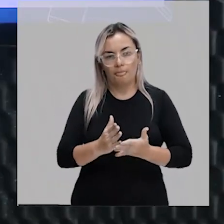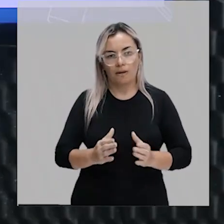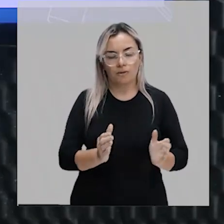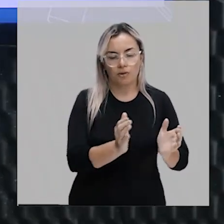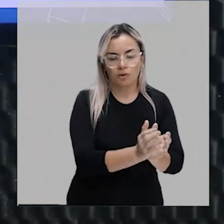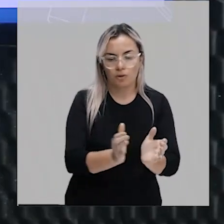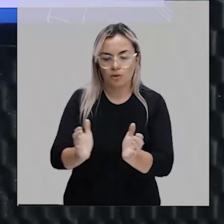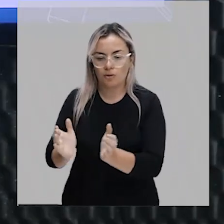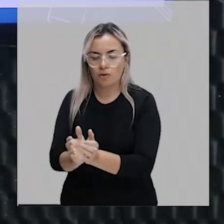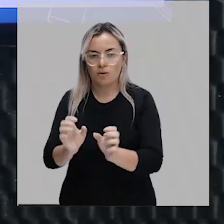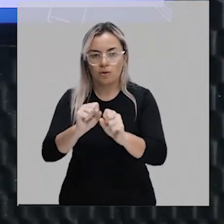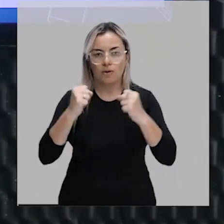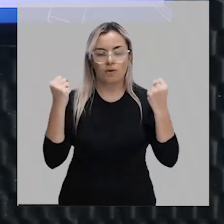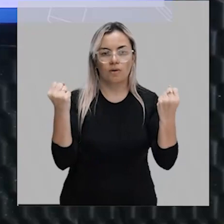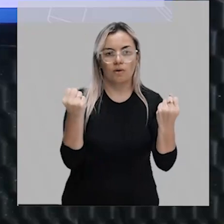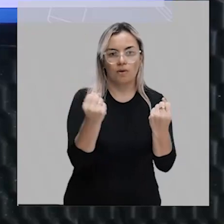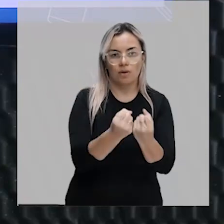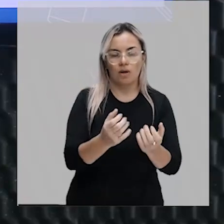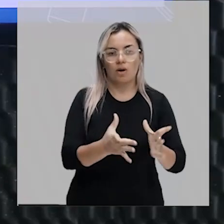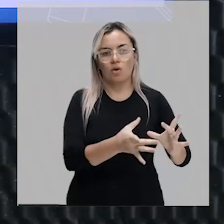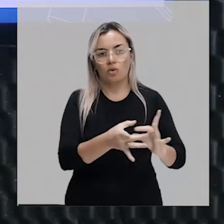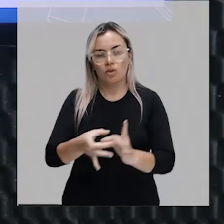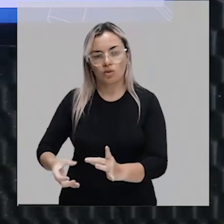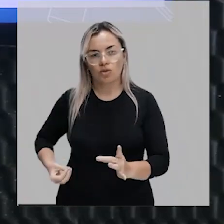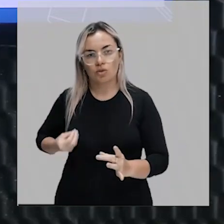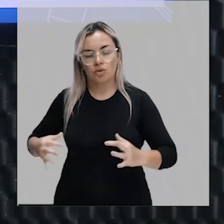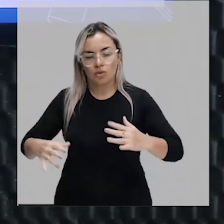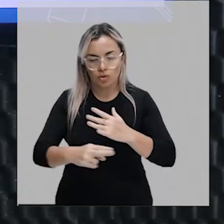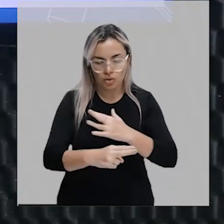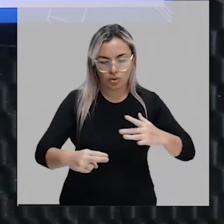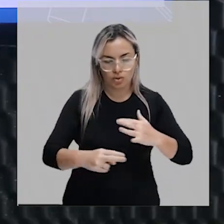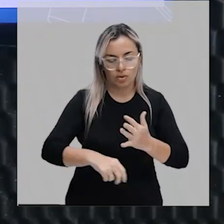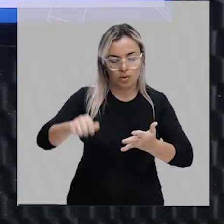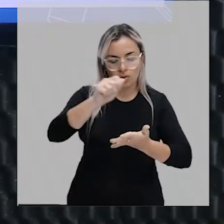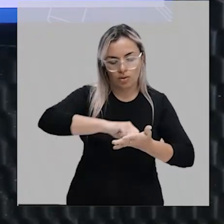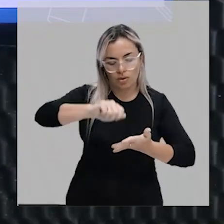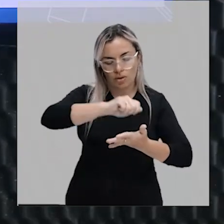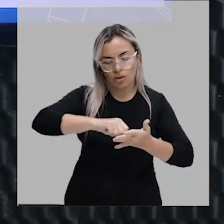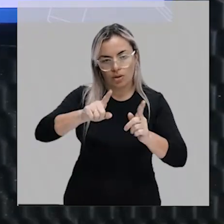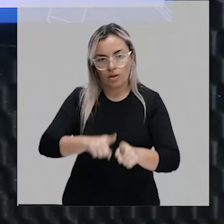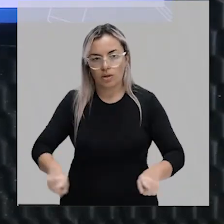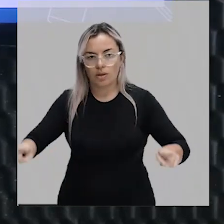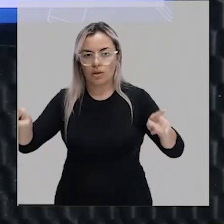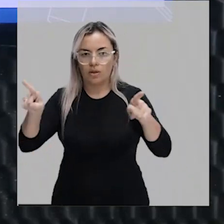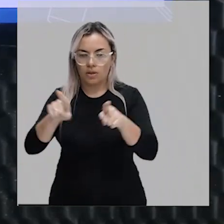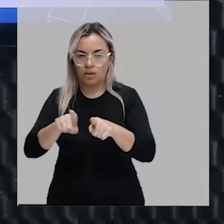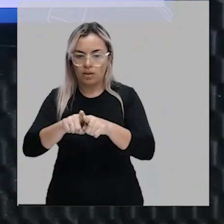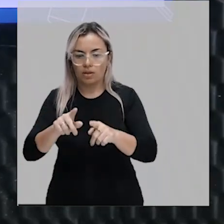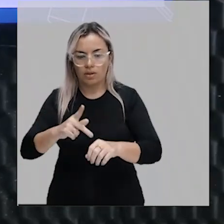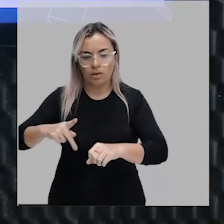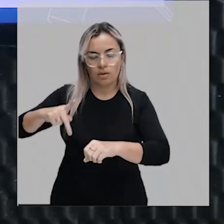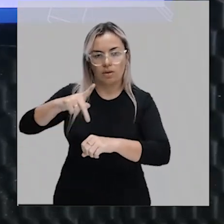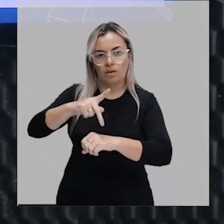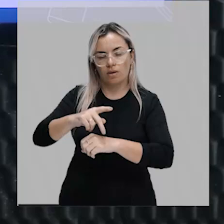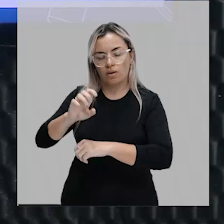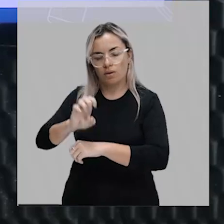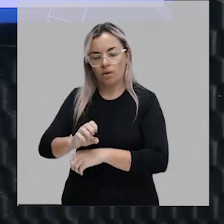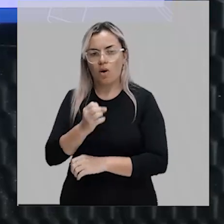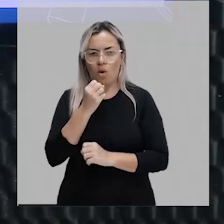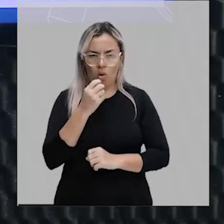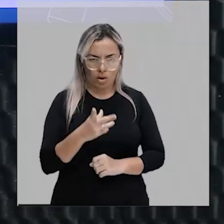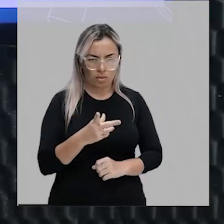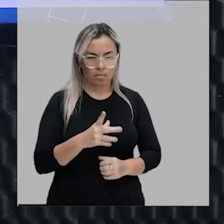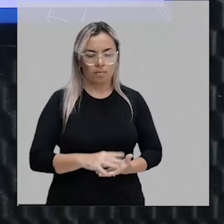sociais, os estamentos, a vida urbana, a escrita e o Estado. Ok, galerinha? Beleza? E aí